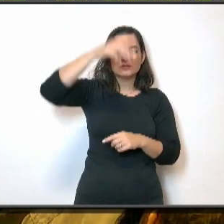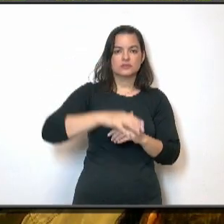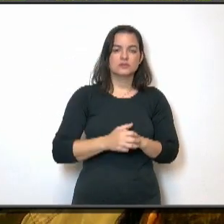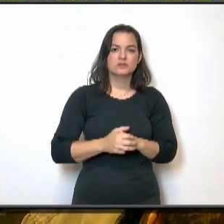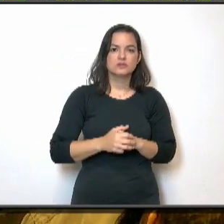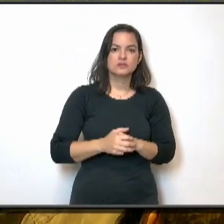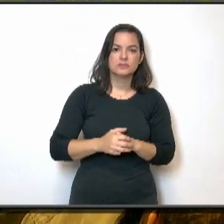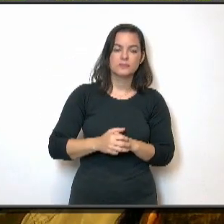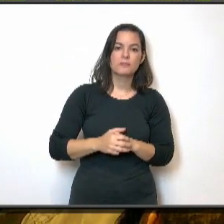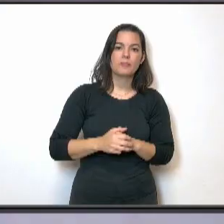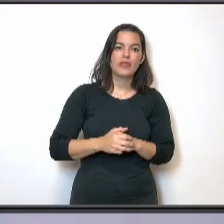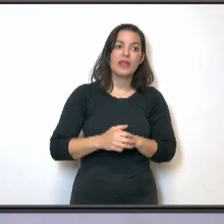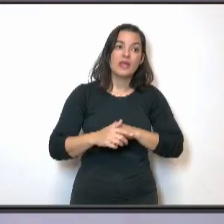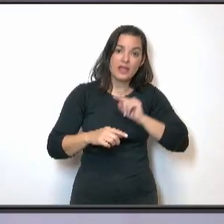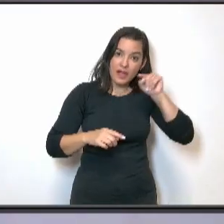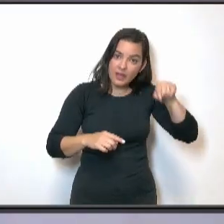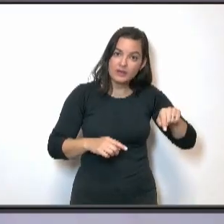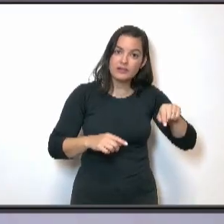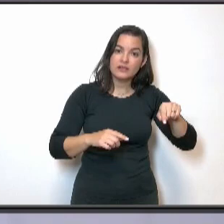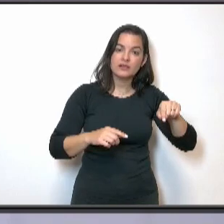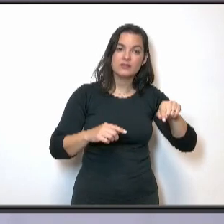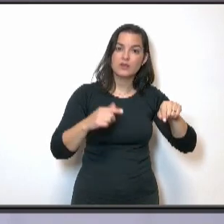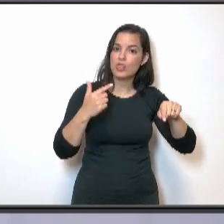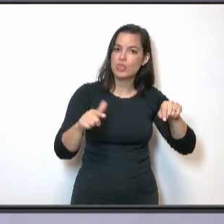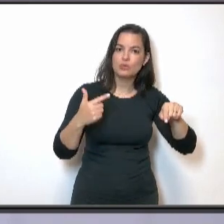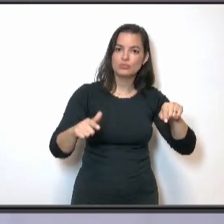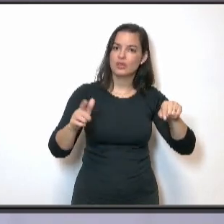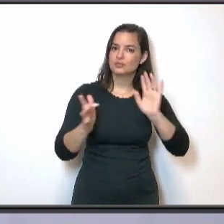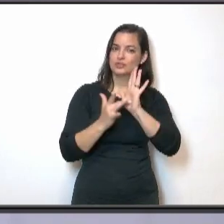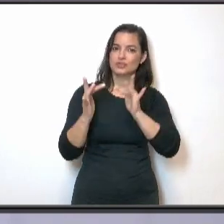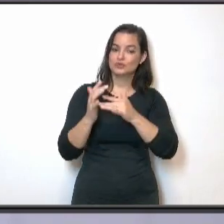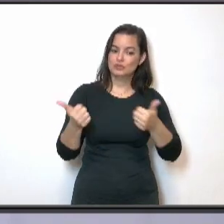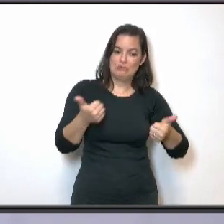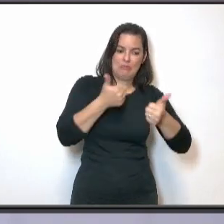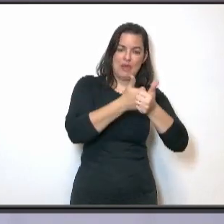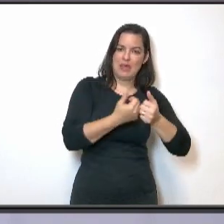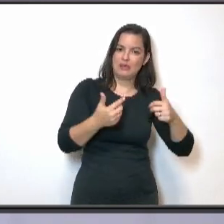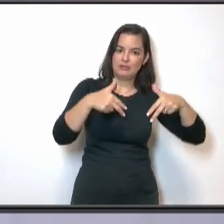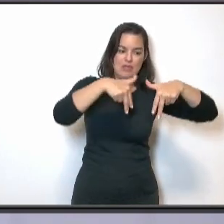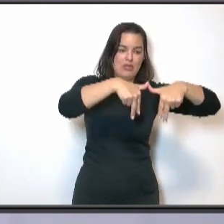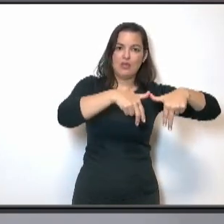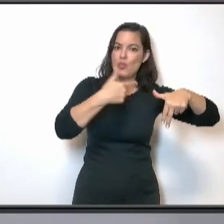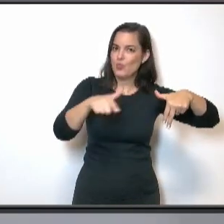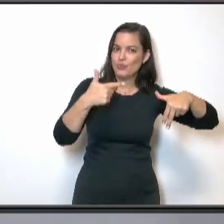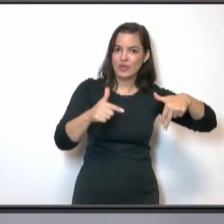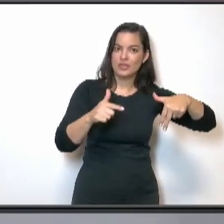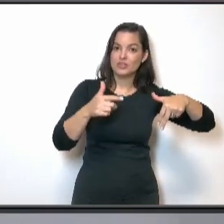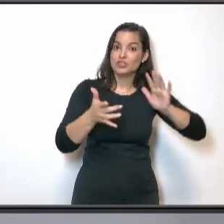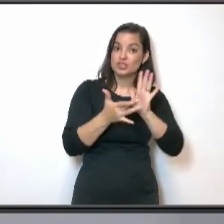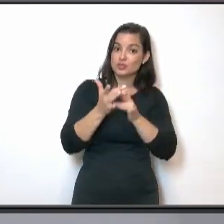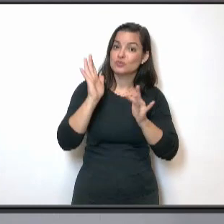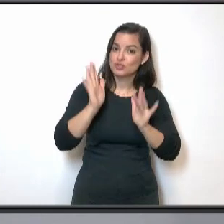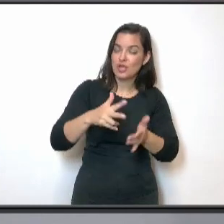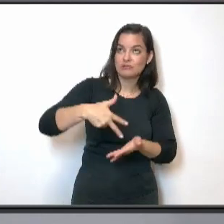E ali ele não tem a pessoa do mestre ao lado dele, porque o Senhor havia sido assunto aos céus. Mas ali